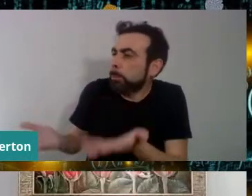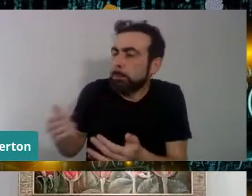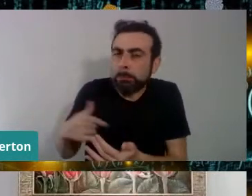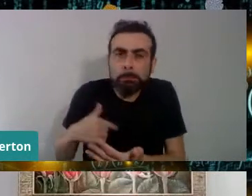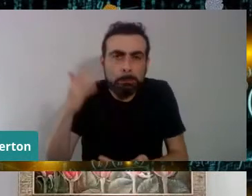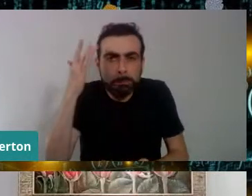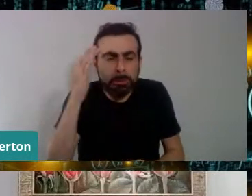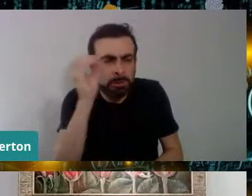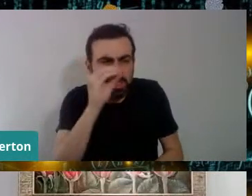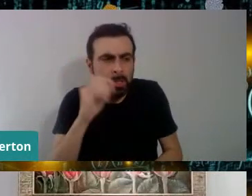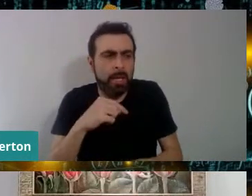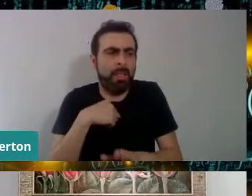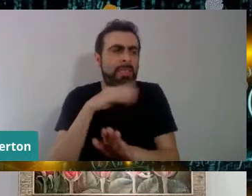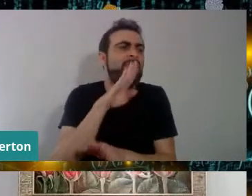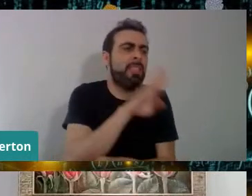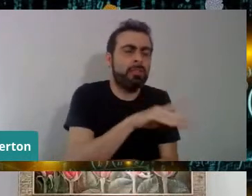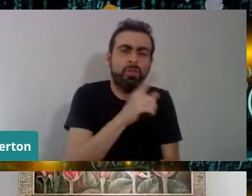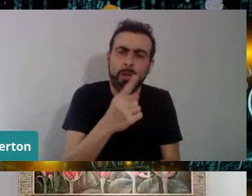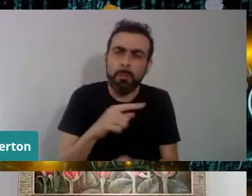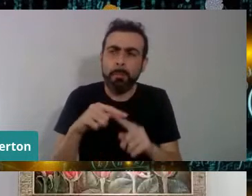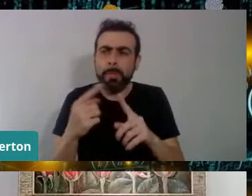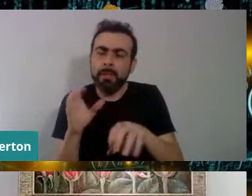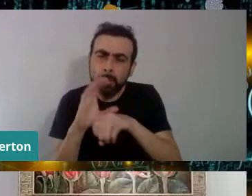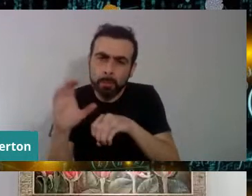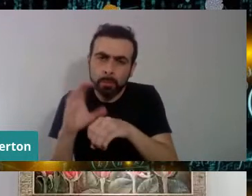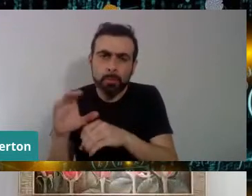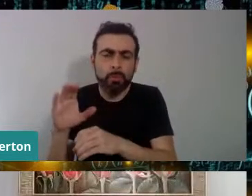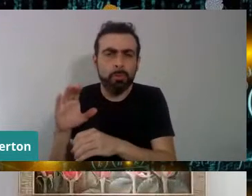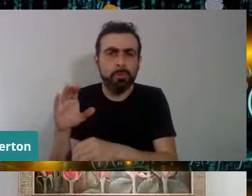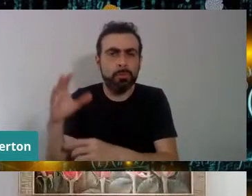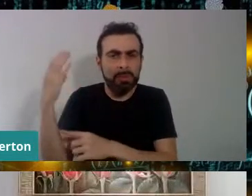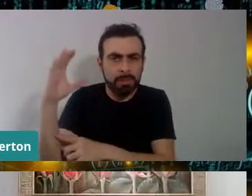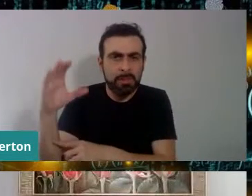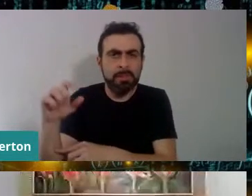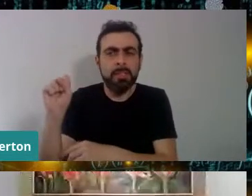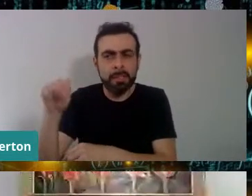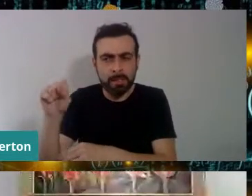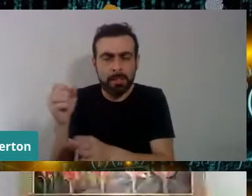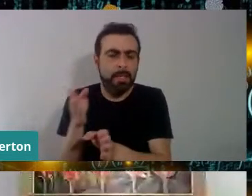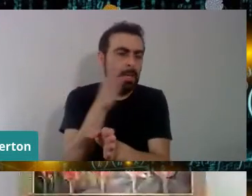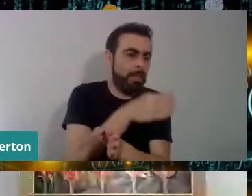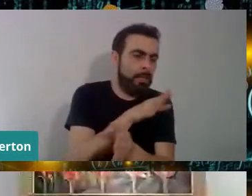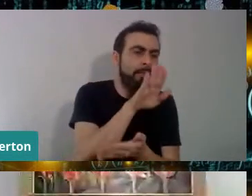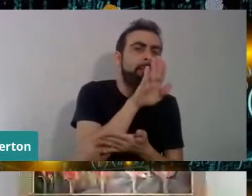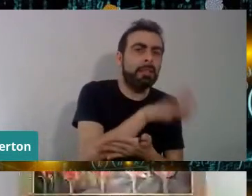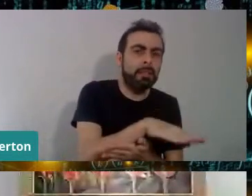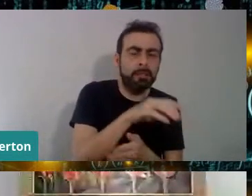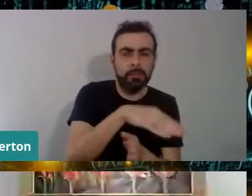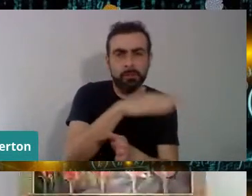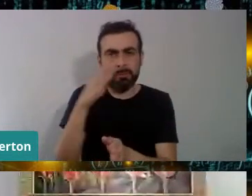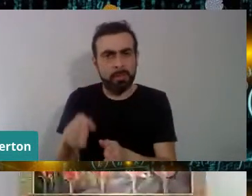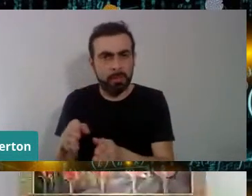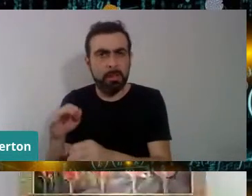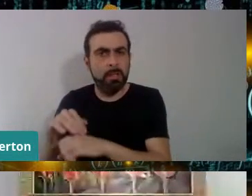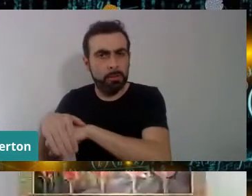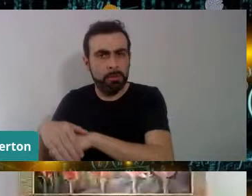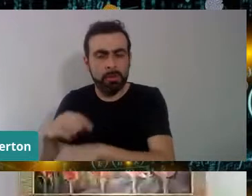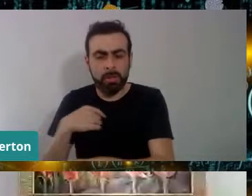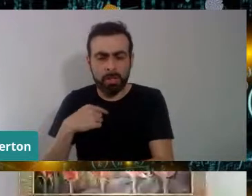de ciência e que funcionava à tarde e à noite. Teve uma época que eu fui professor no curso de ciências,